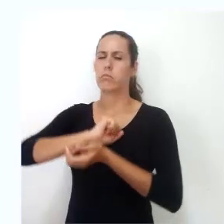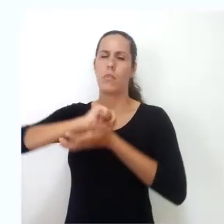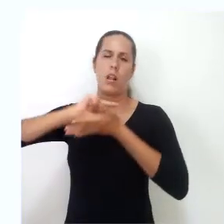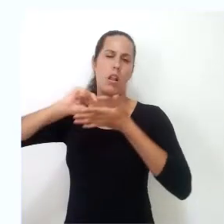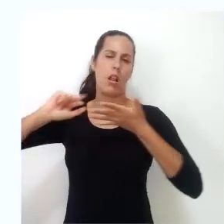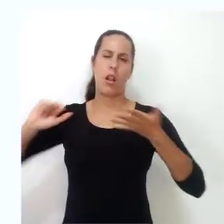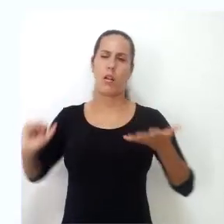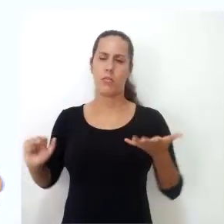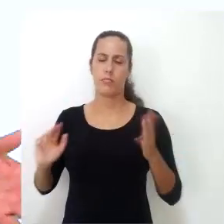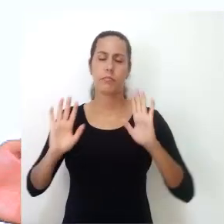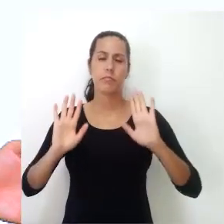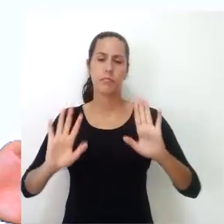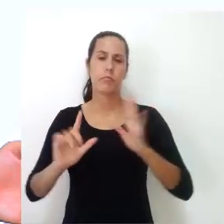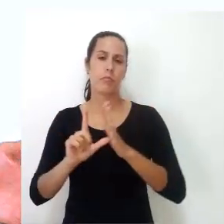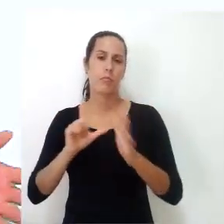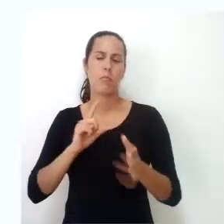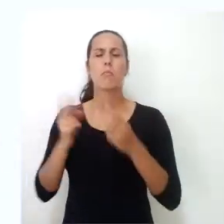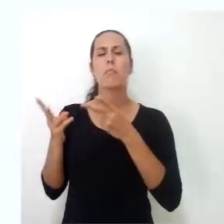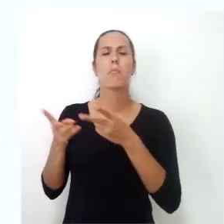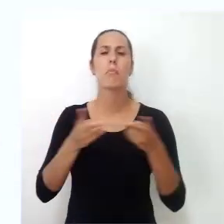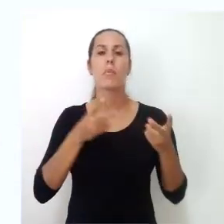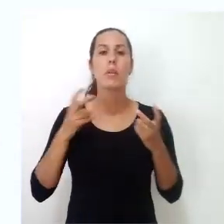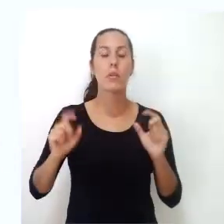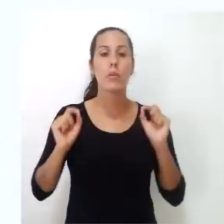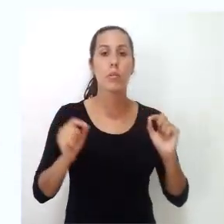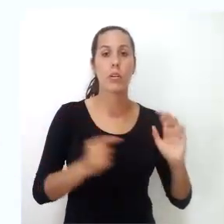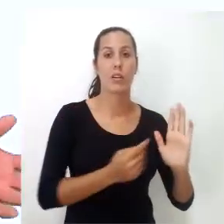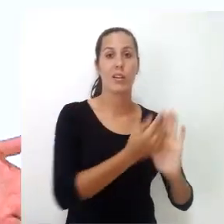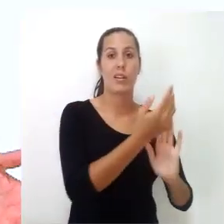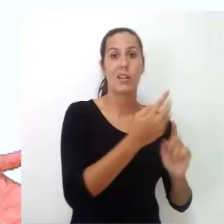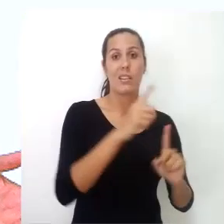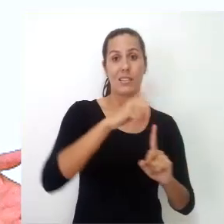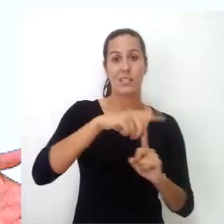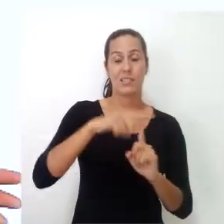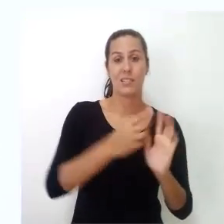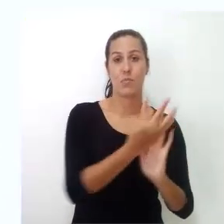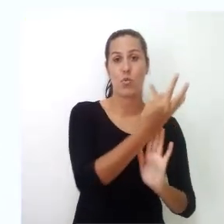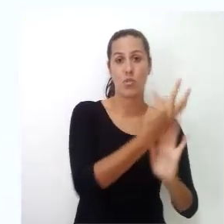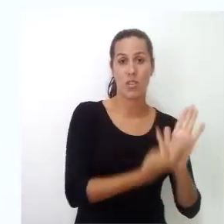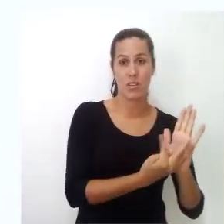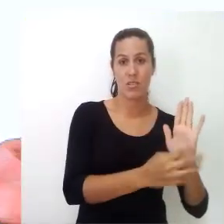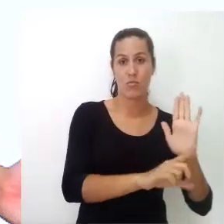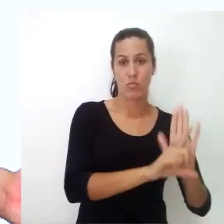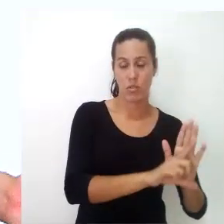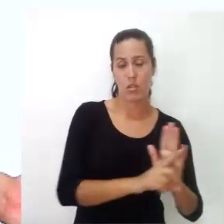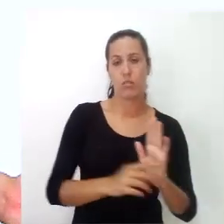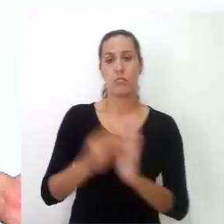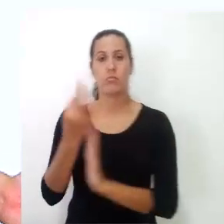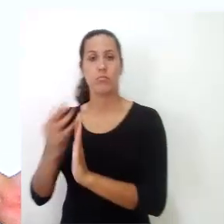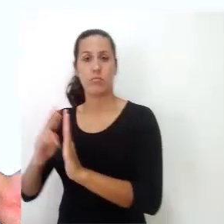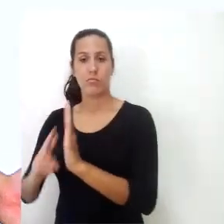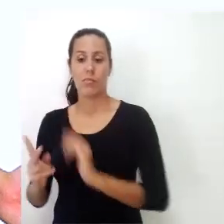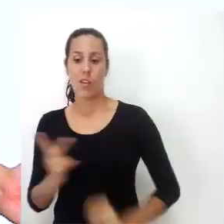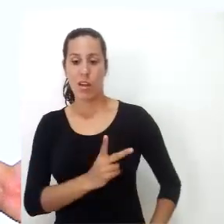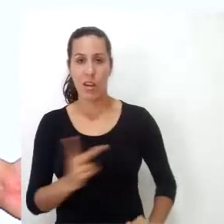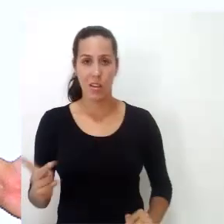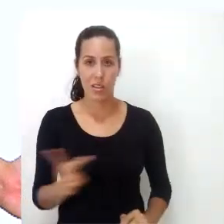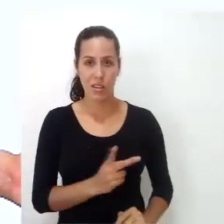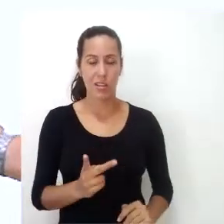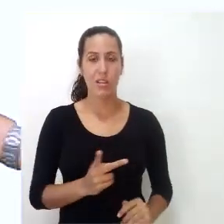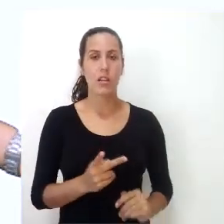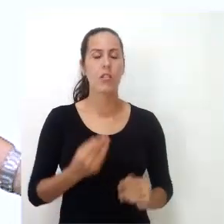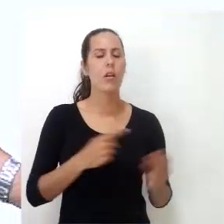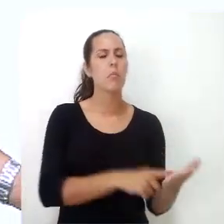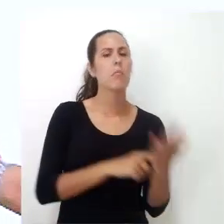para perceber, desde o início, que esses textos são textos que vão reger a nossa vida.